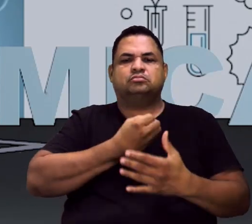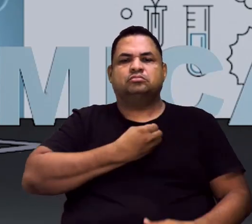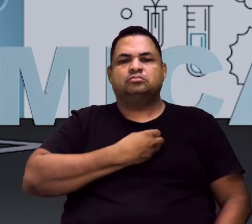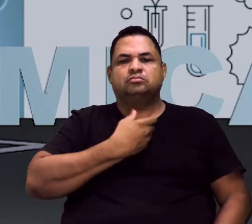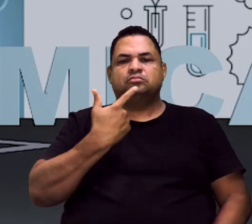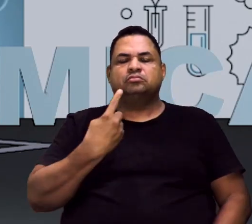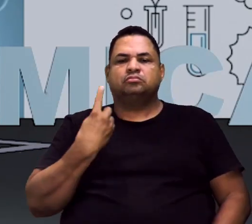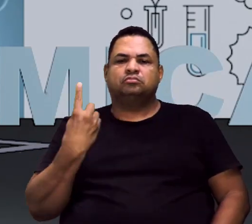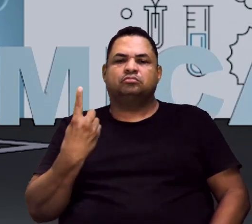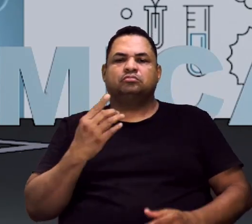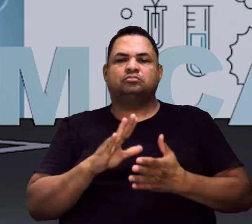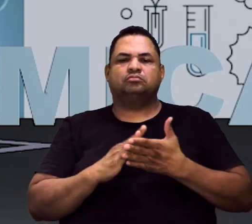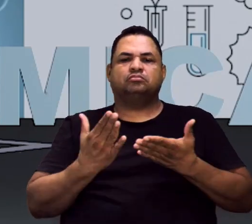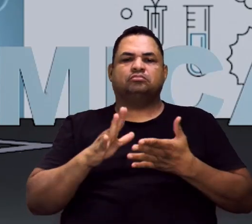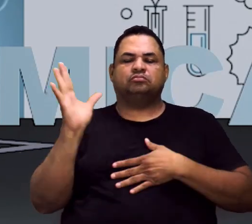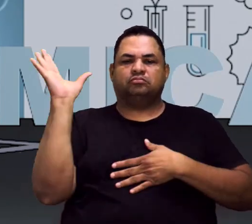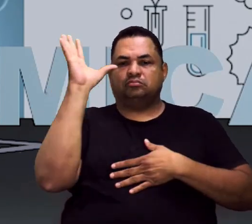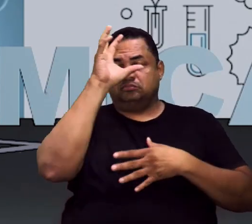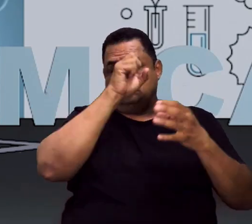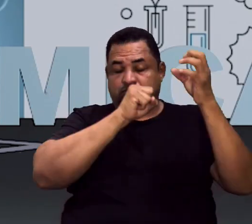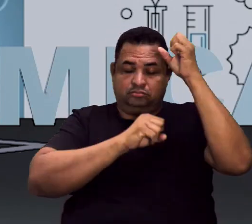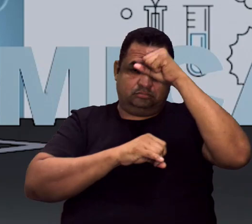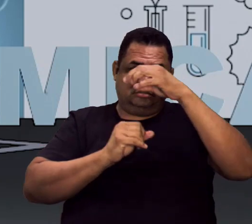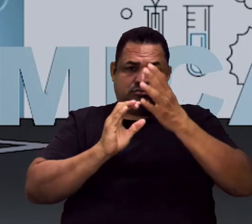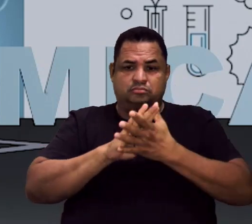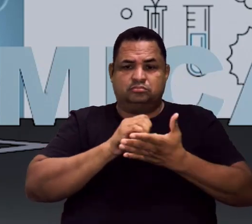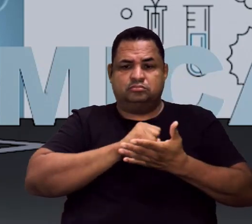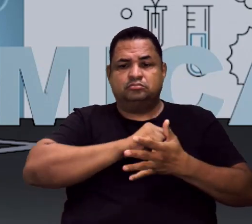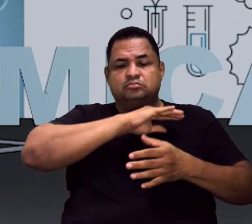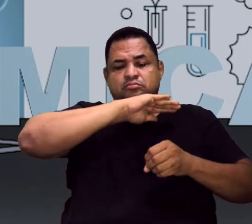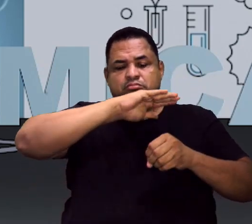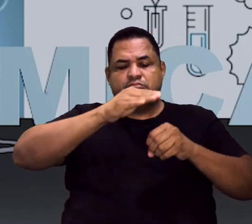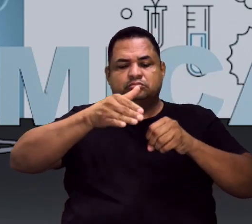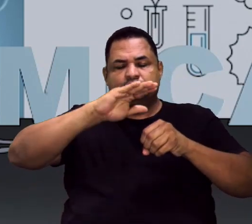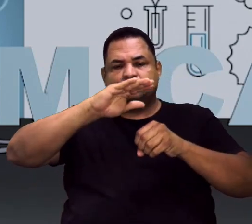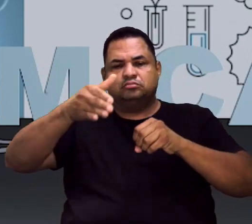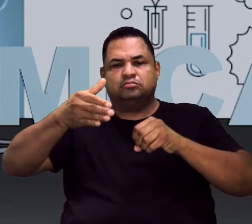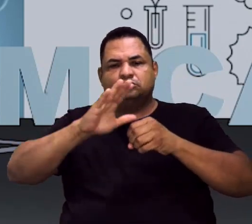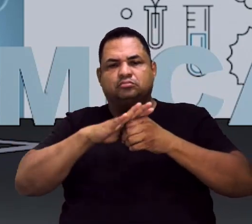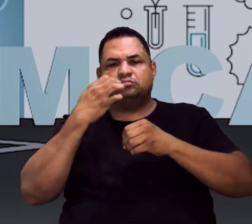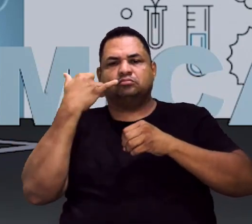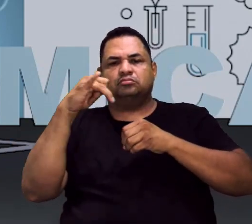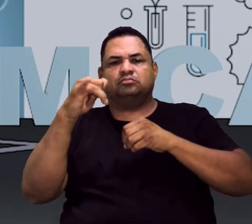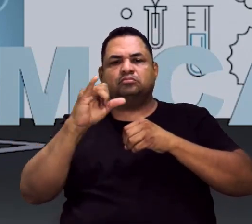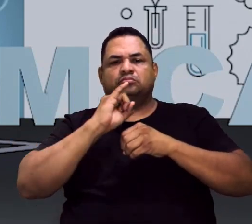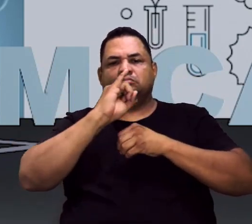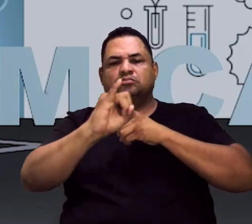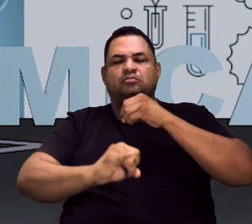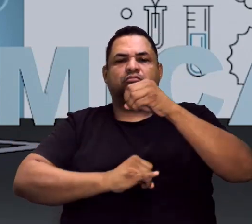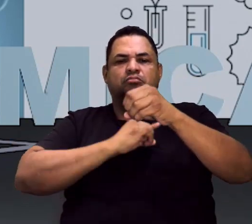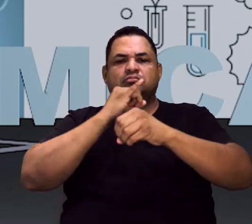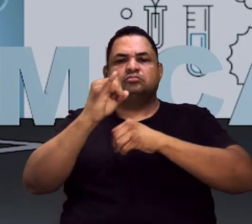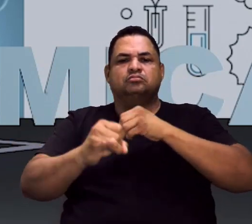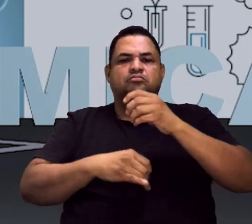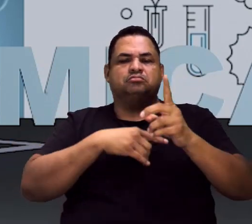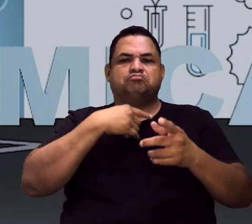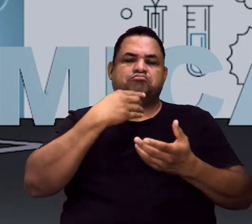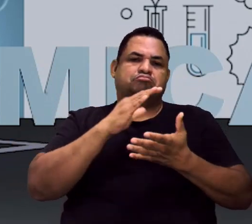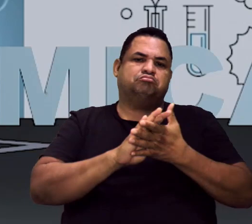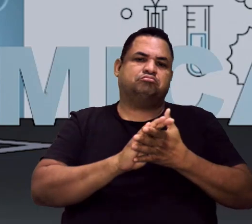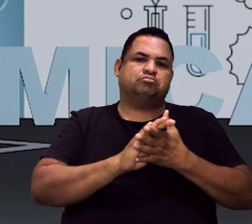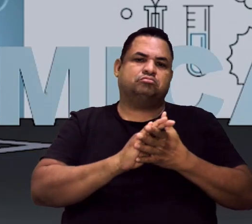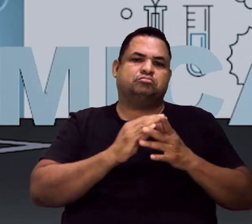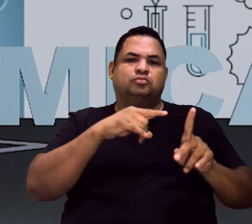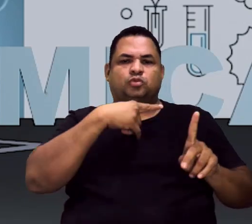21, onde vocês aprenderam distribuição eletrônica em íons, sejam eles